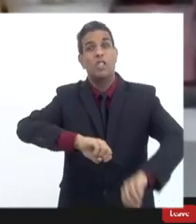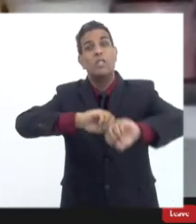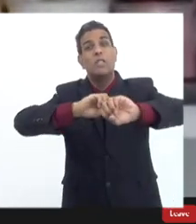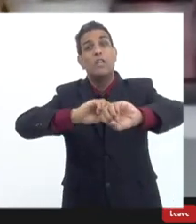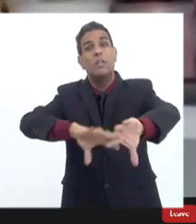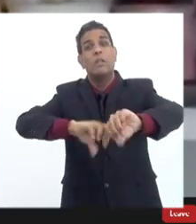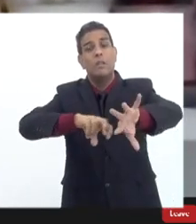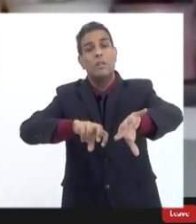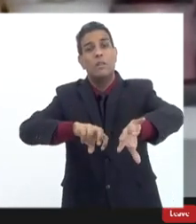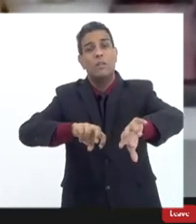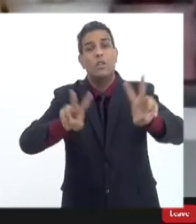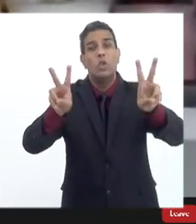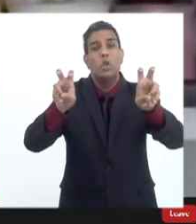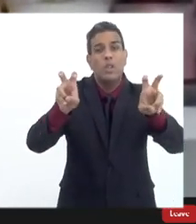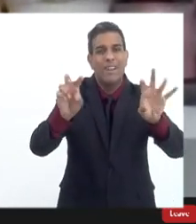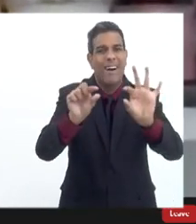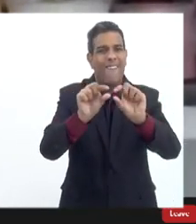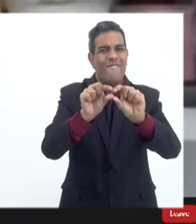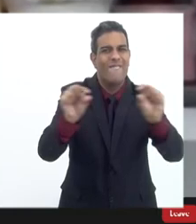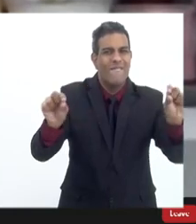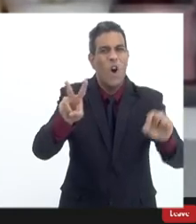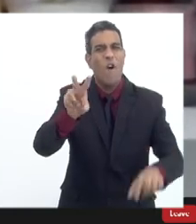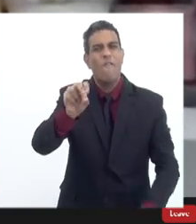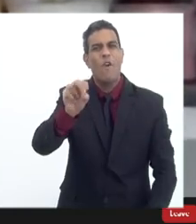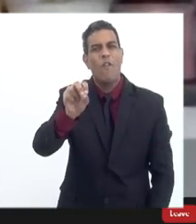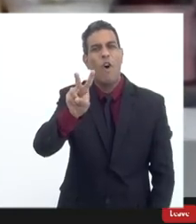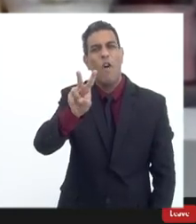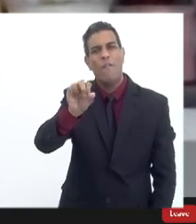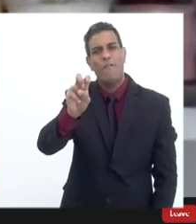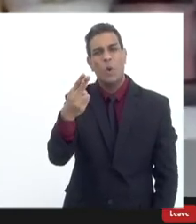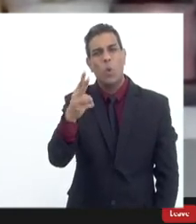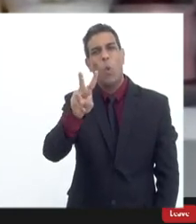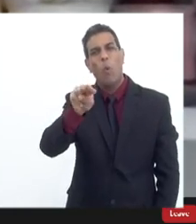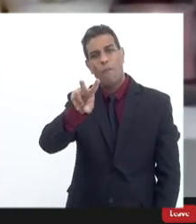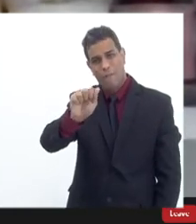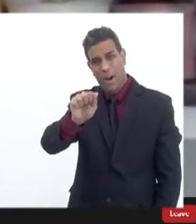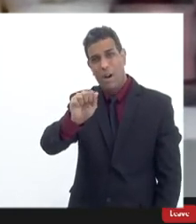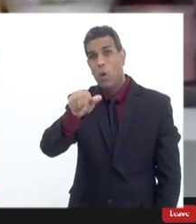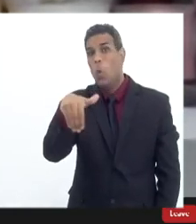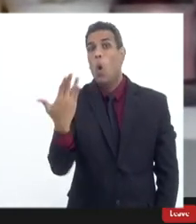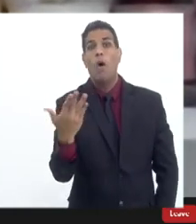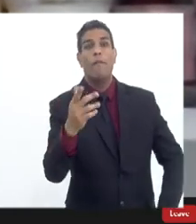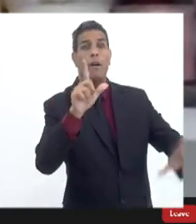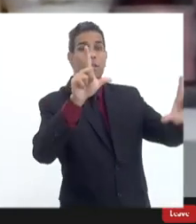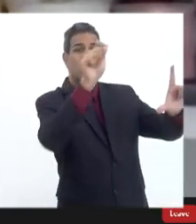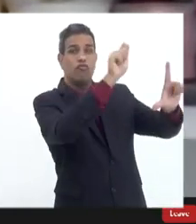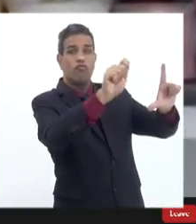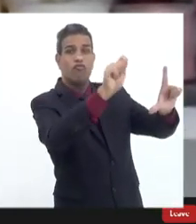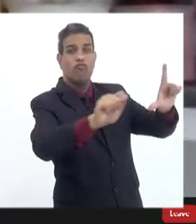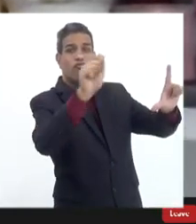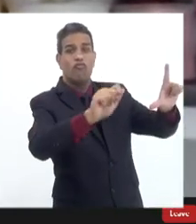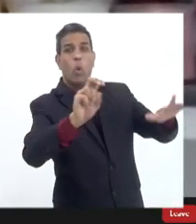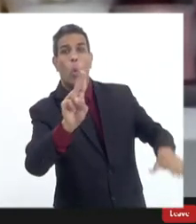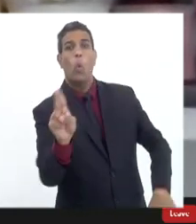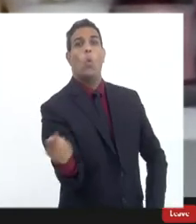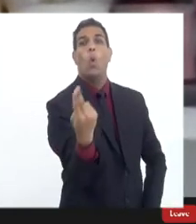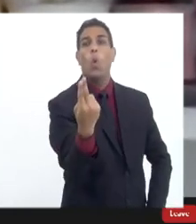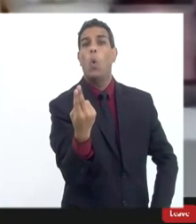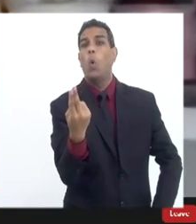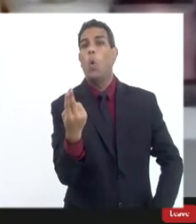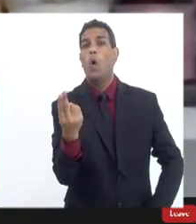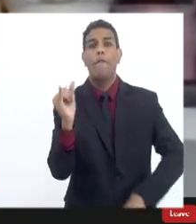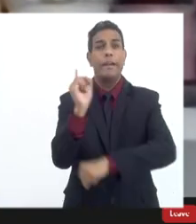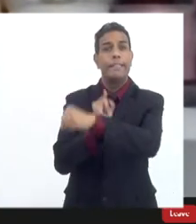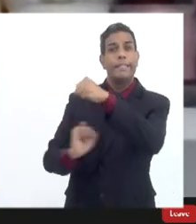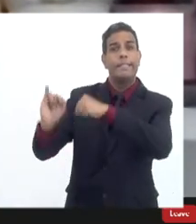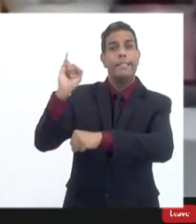que vovô viu a uva, não importa se vai ser num quadro de giz ou se num storytelling